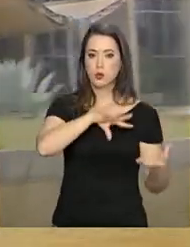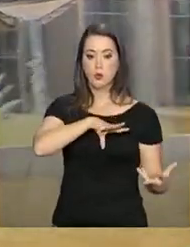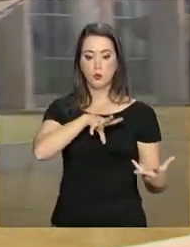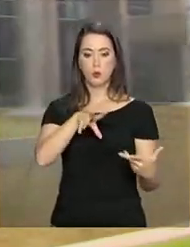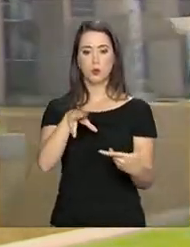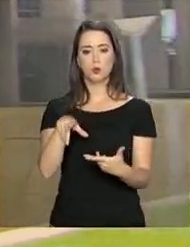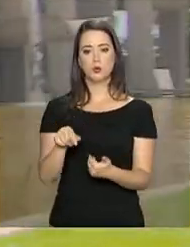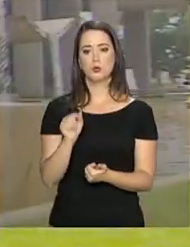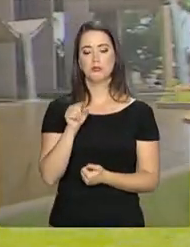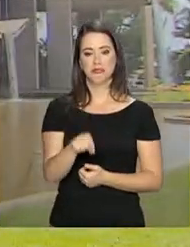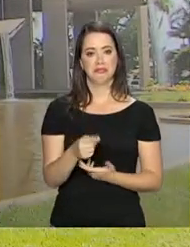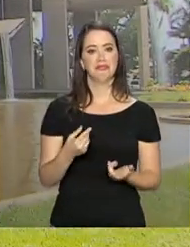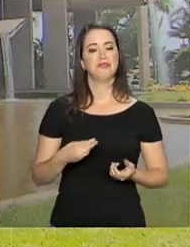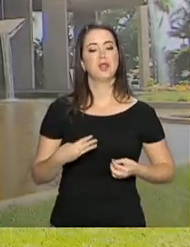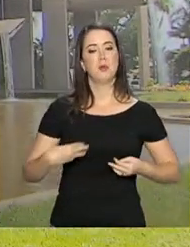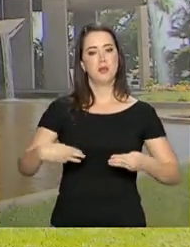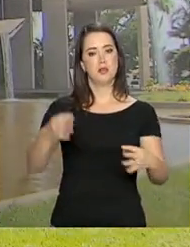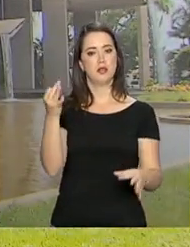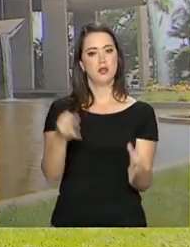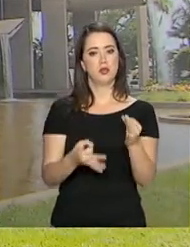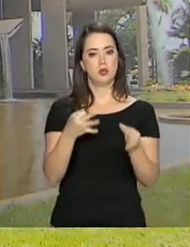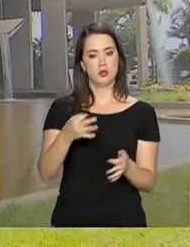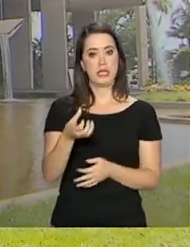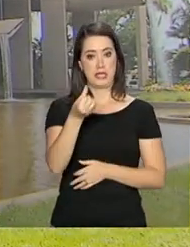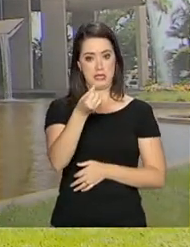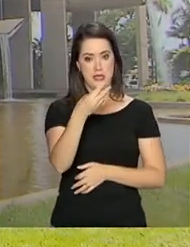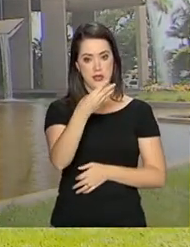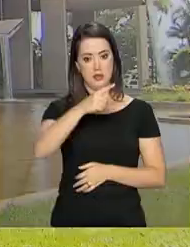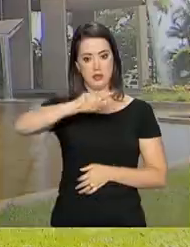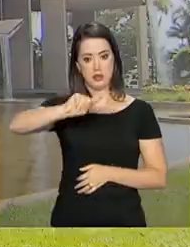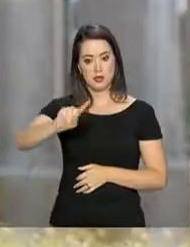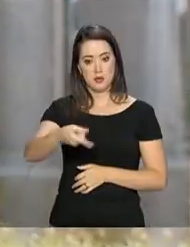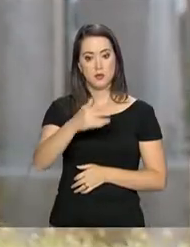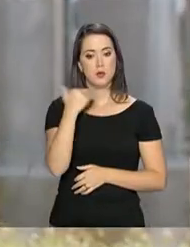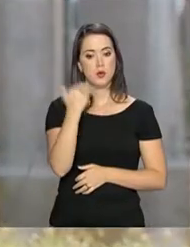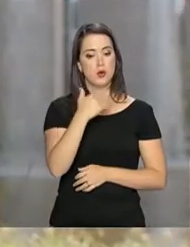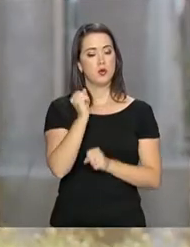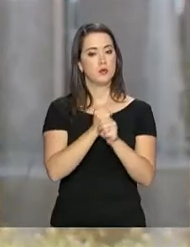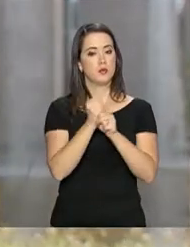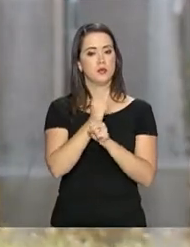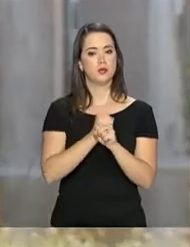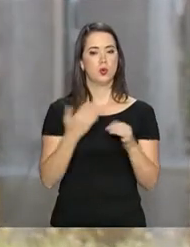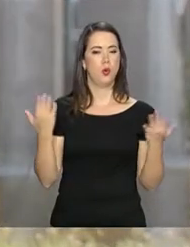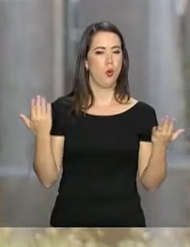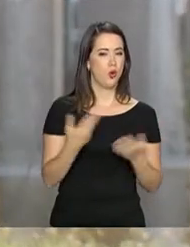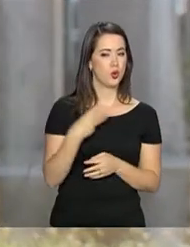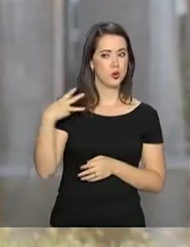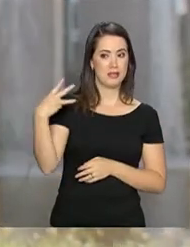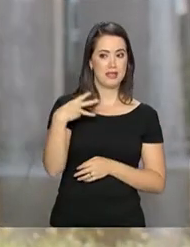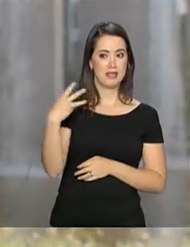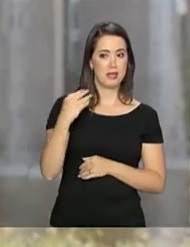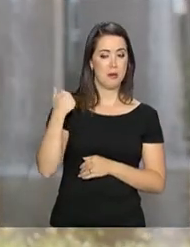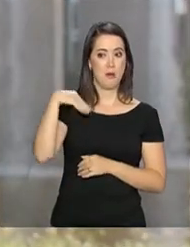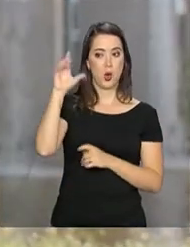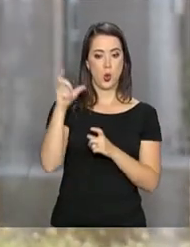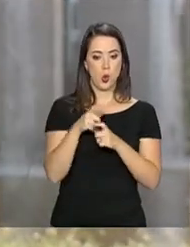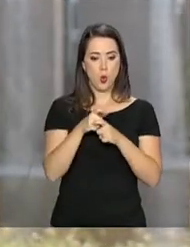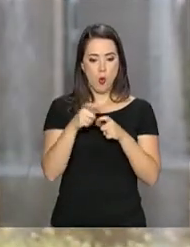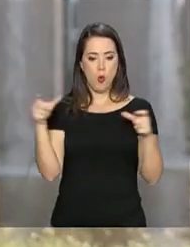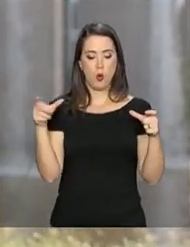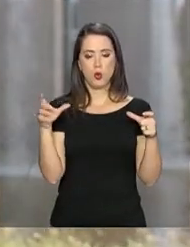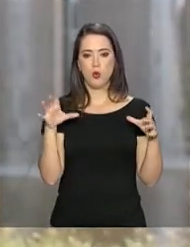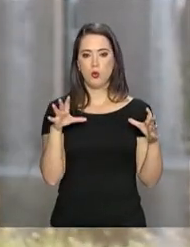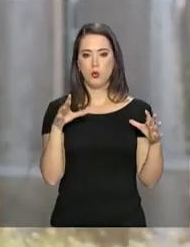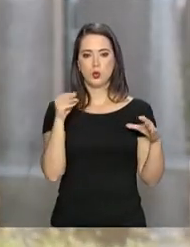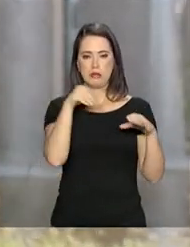do ministério da justiça são 63 mil mortes por ano o brasil tem hoje a terceira maior população carcerária do mundo